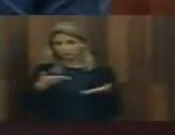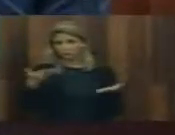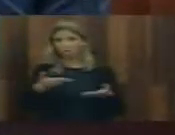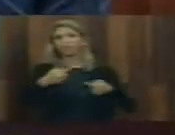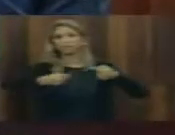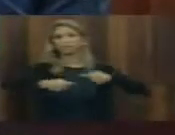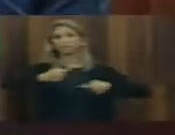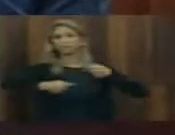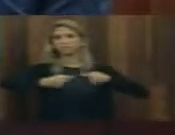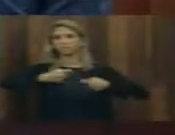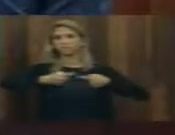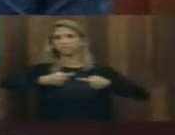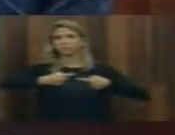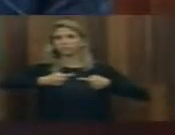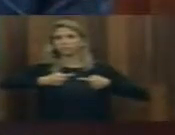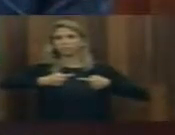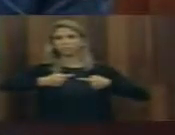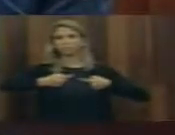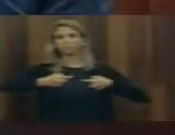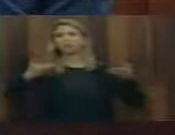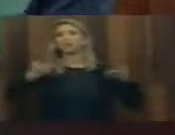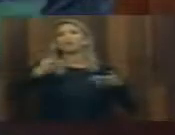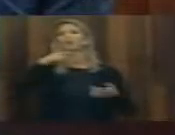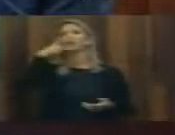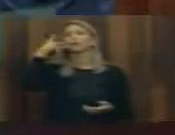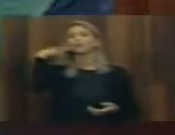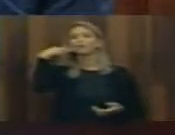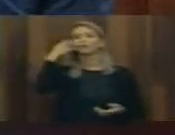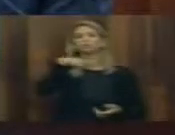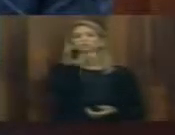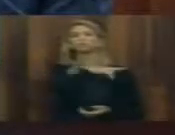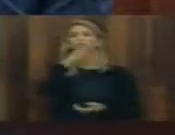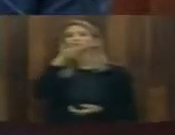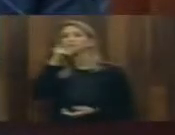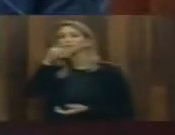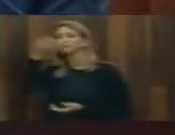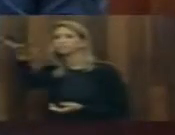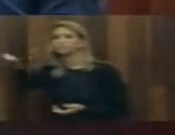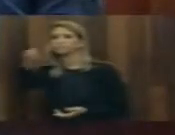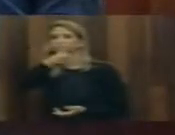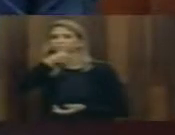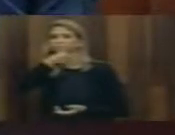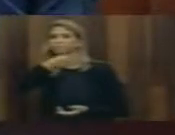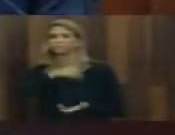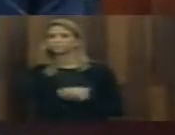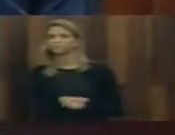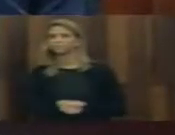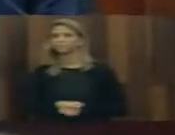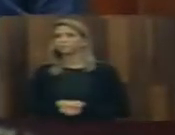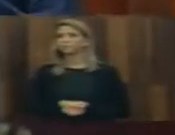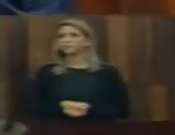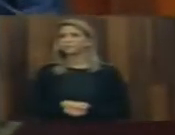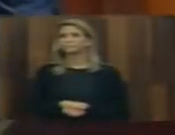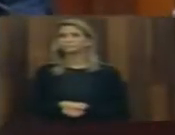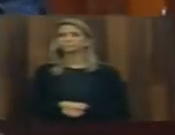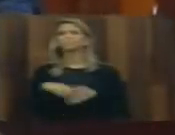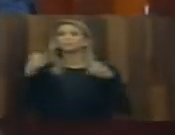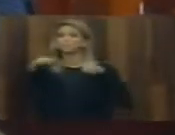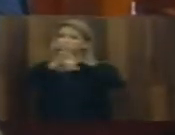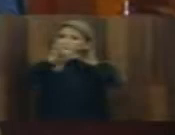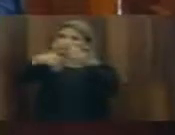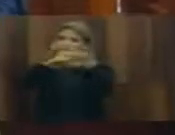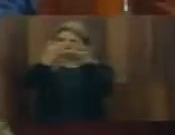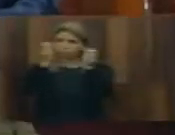em discussão. Para discutir. Vereadora Letícia Jota. Só para esclarecer mais uma vez,